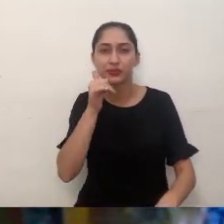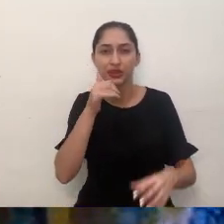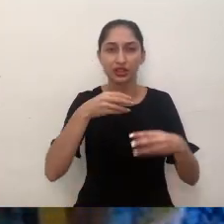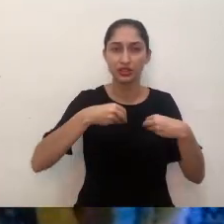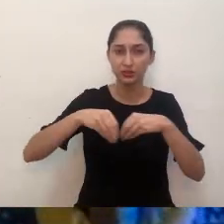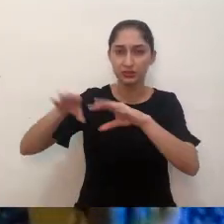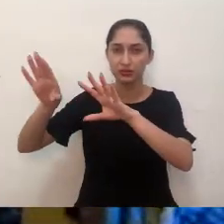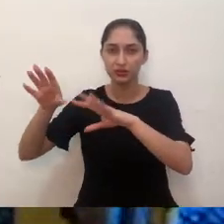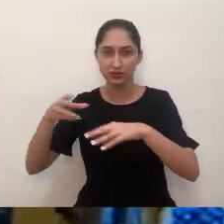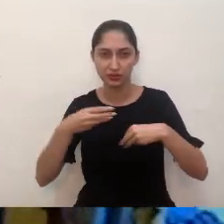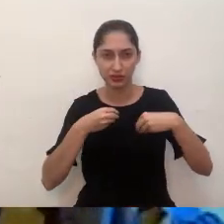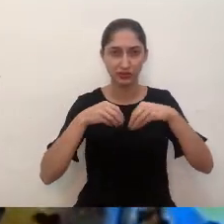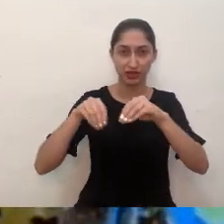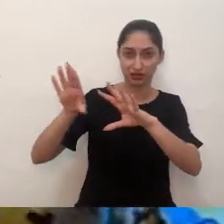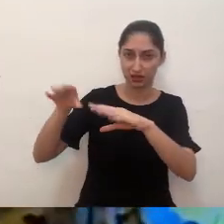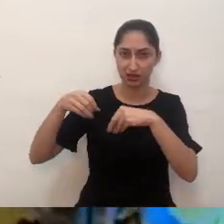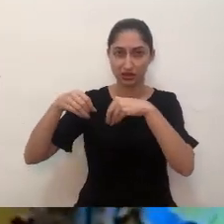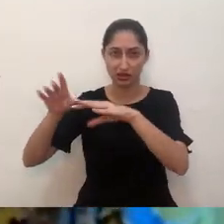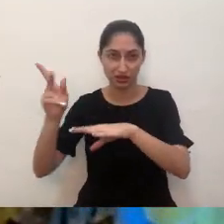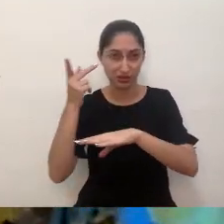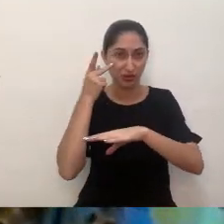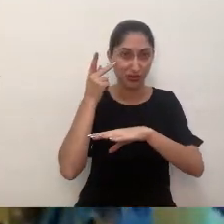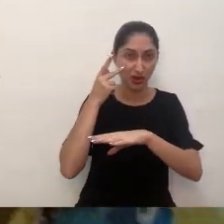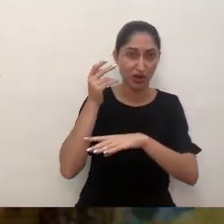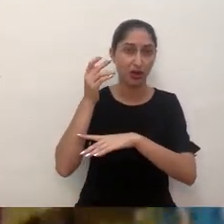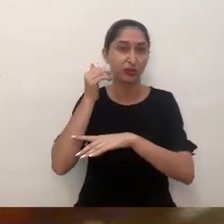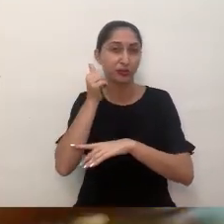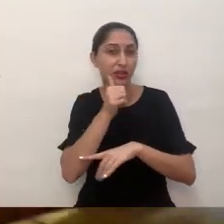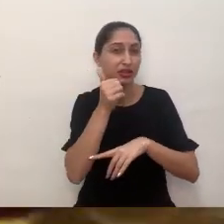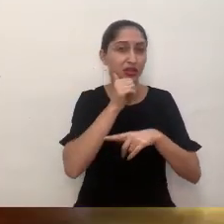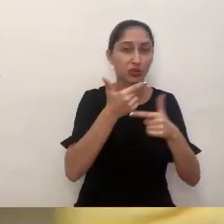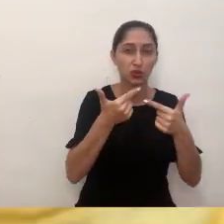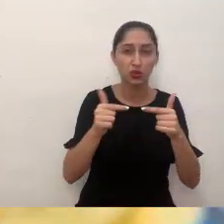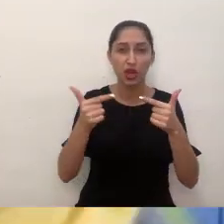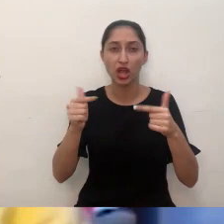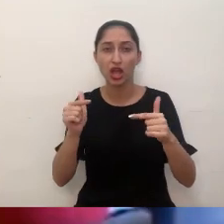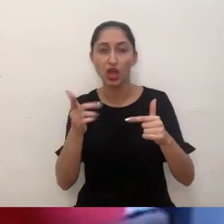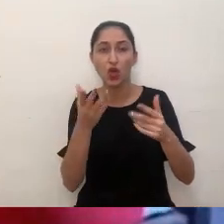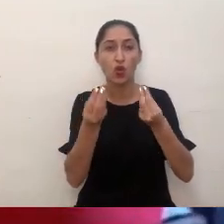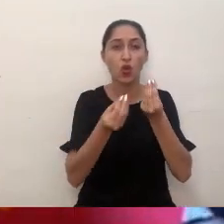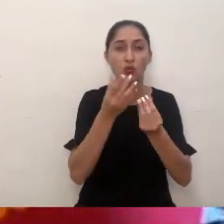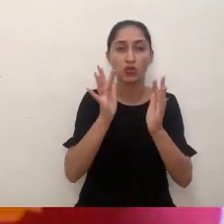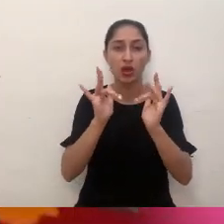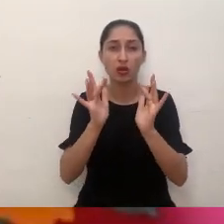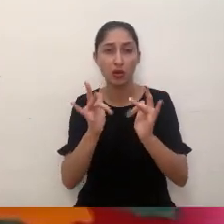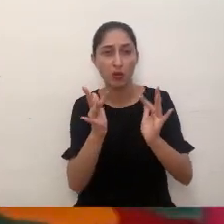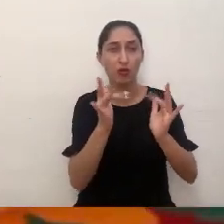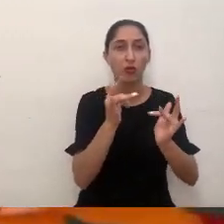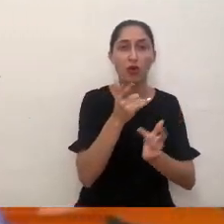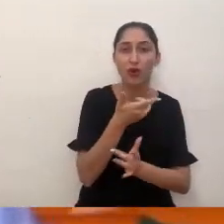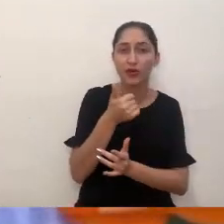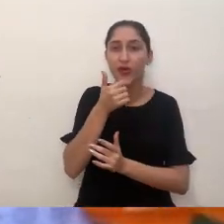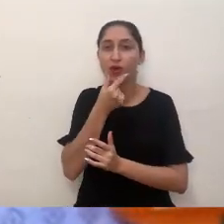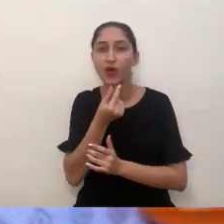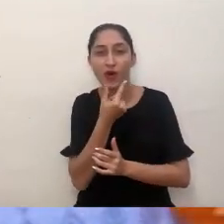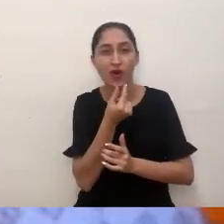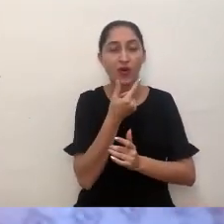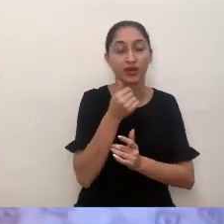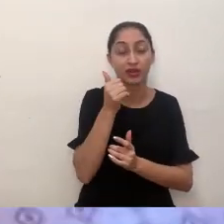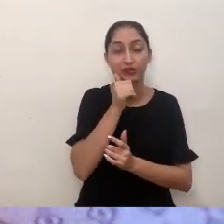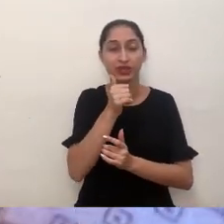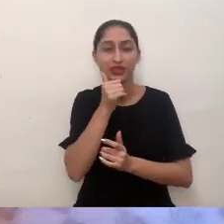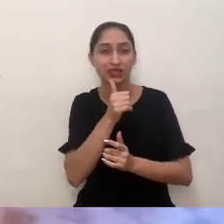e as mulheres sem o marido. E a da bananeira balança, eu pego